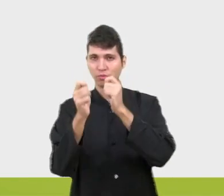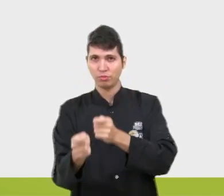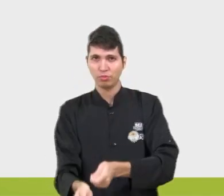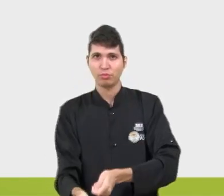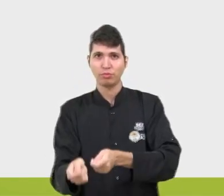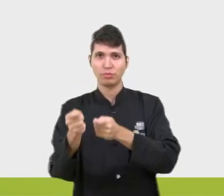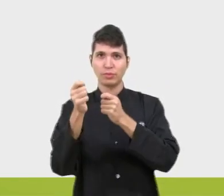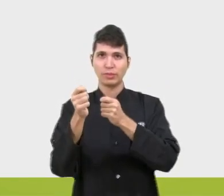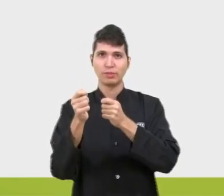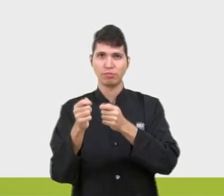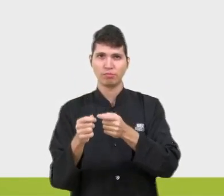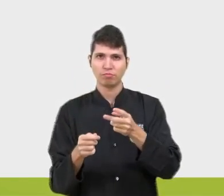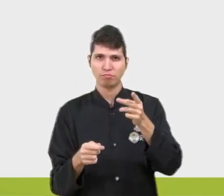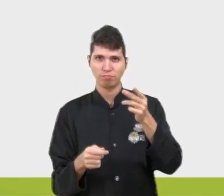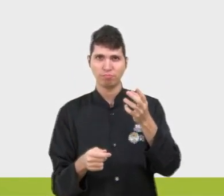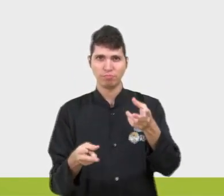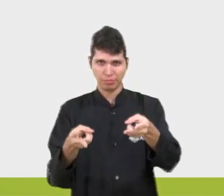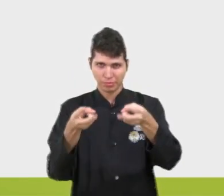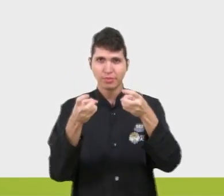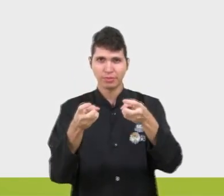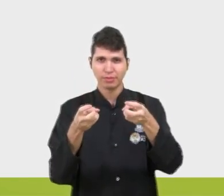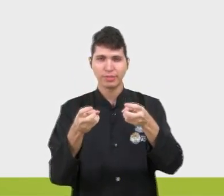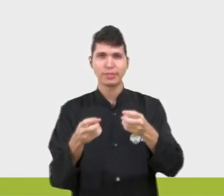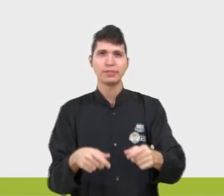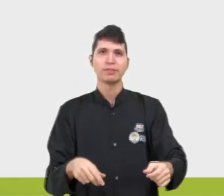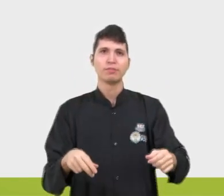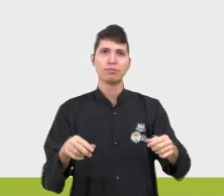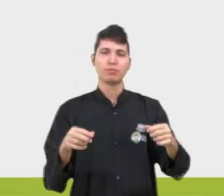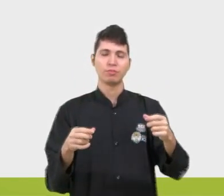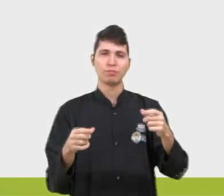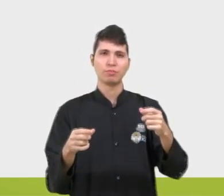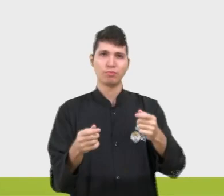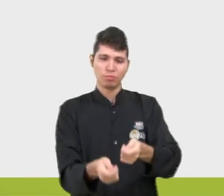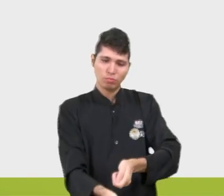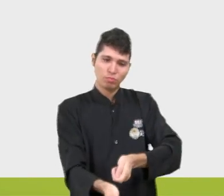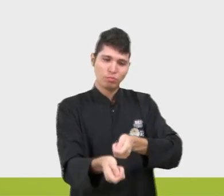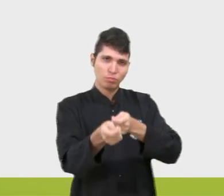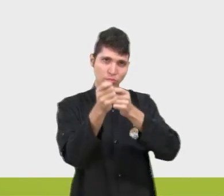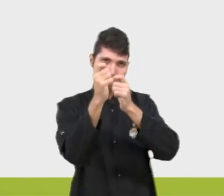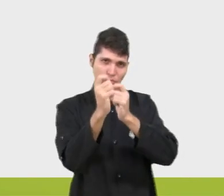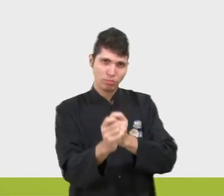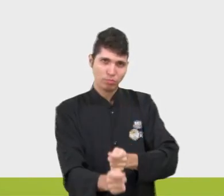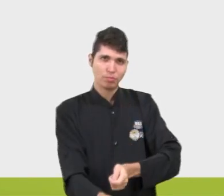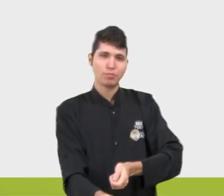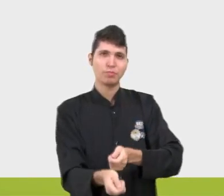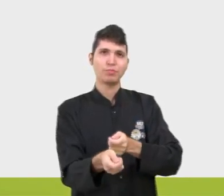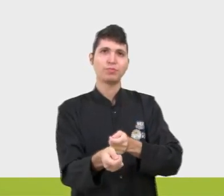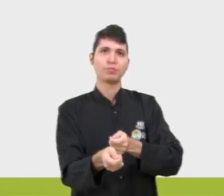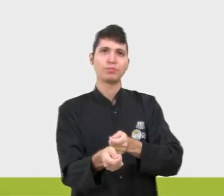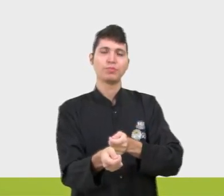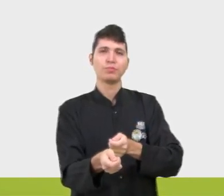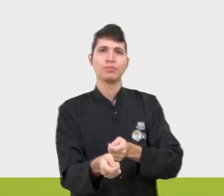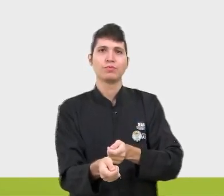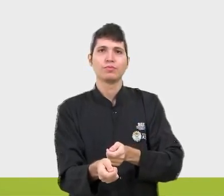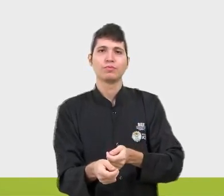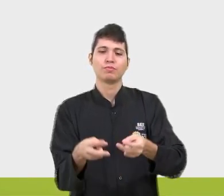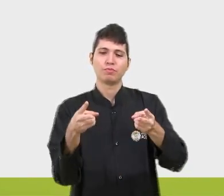uma comparação, como os pescadores. Com efeito, percebam